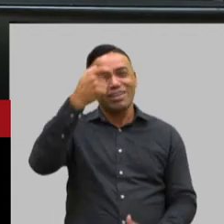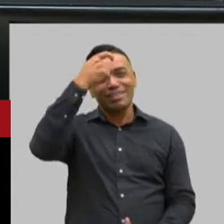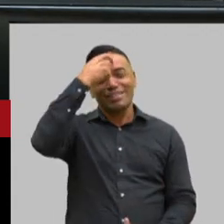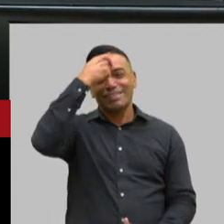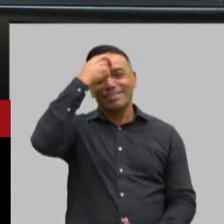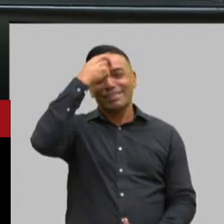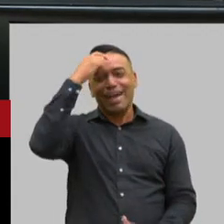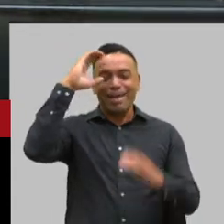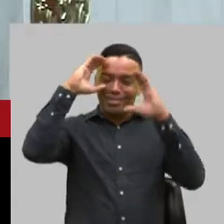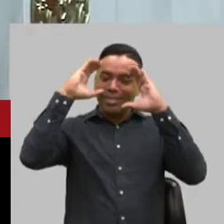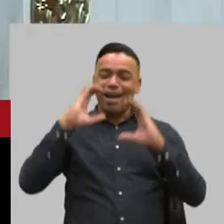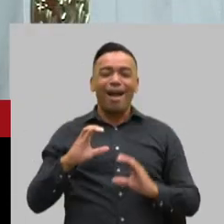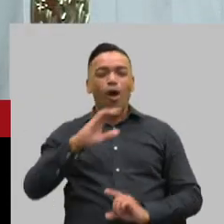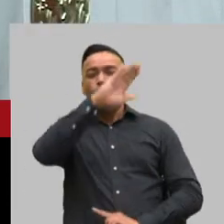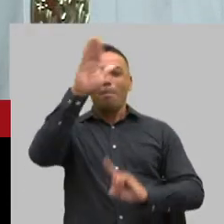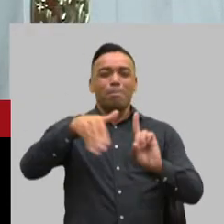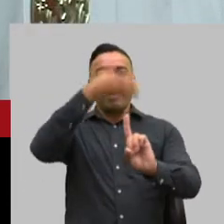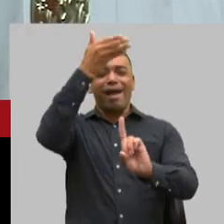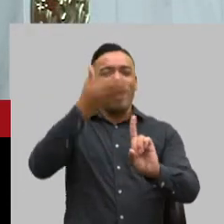Gerais.